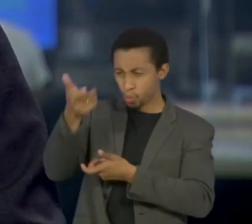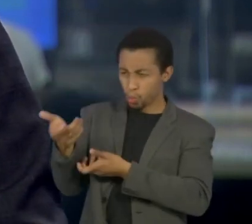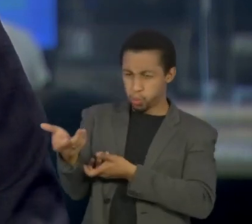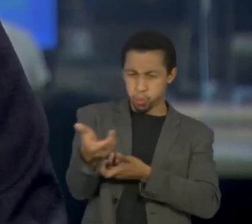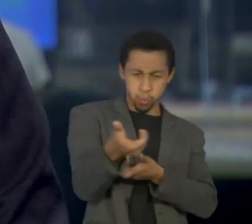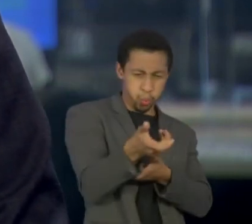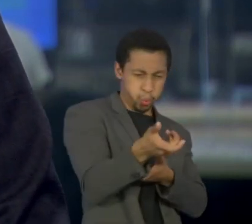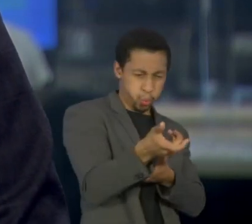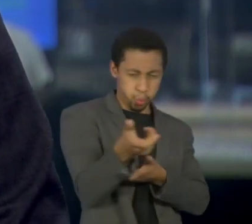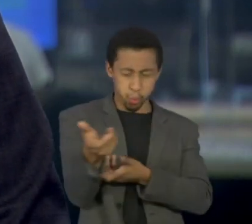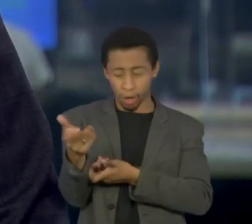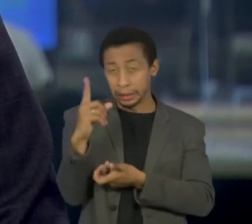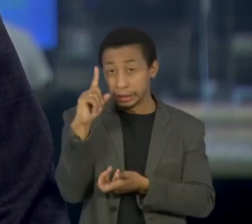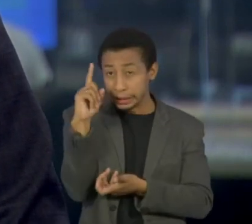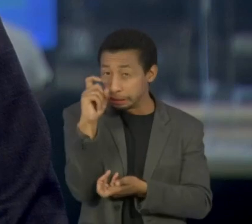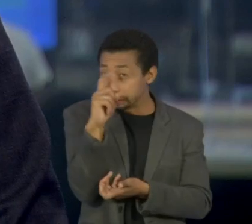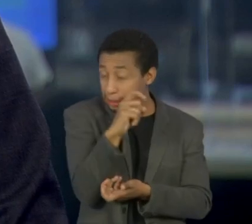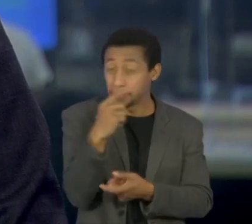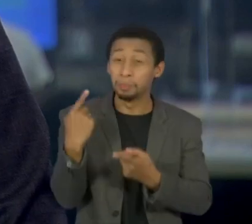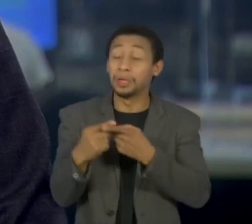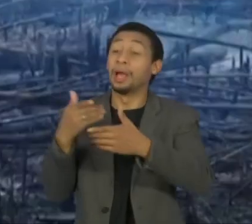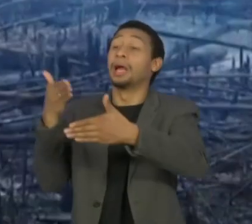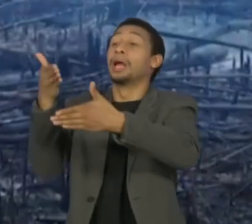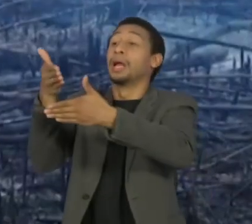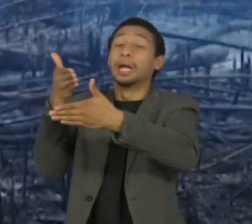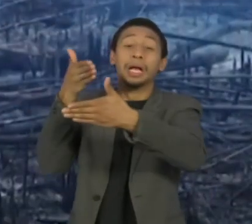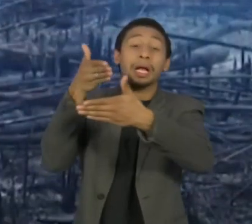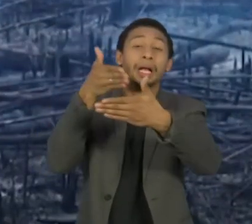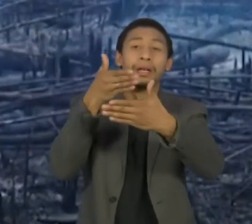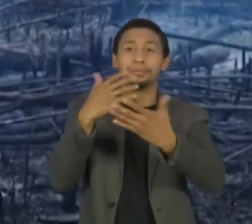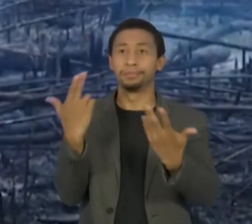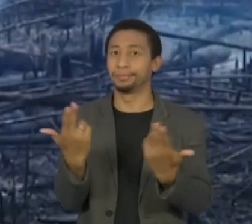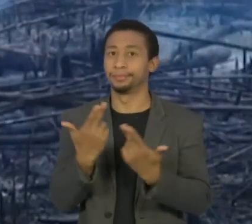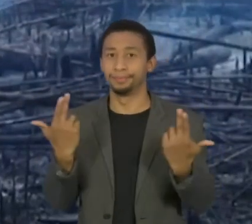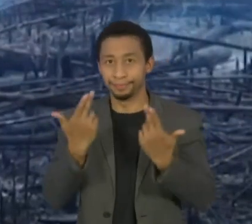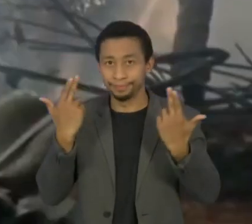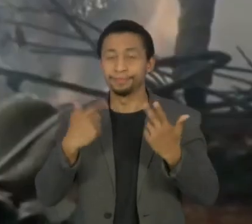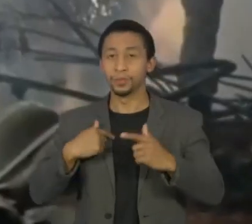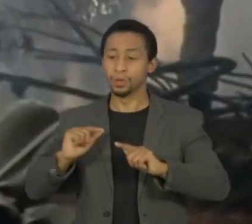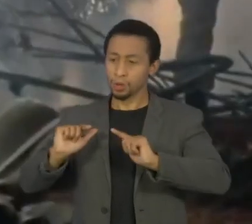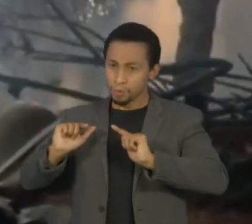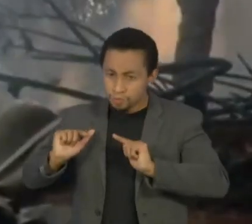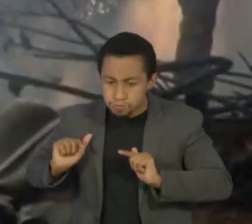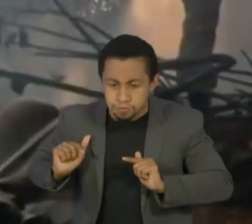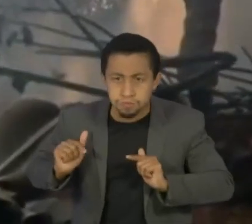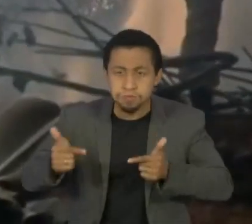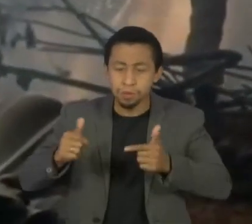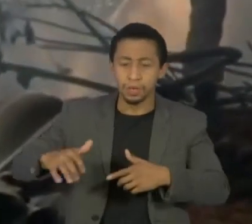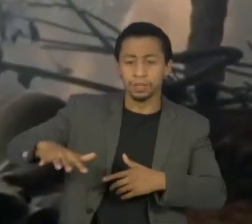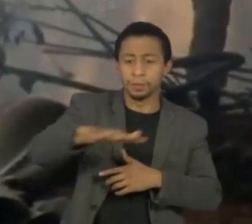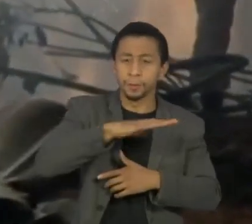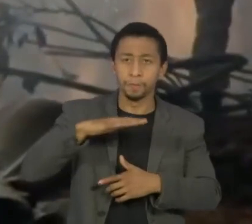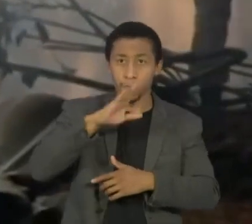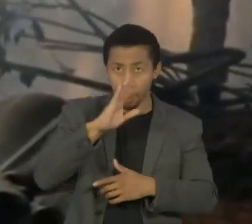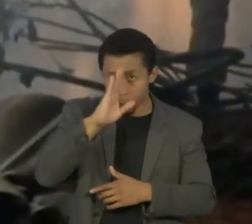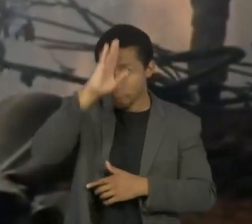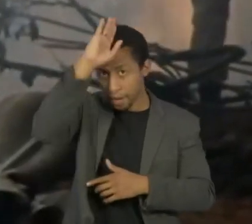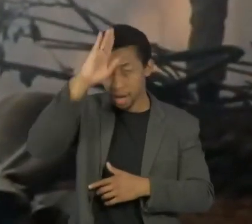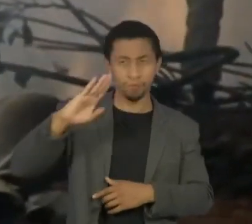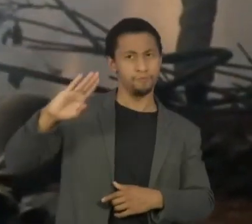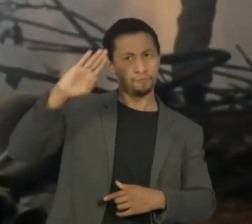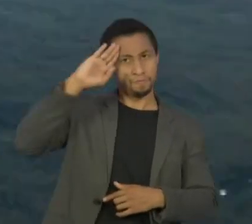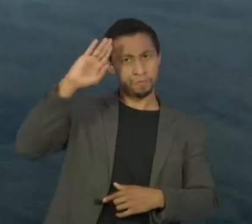está concentrado em regiões de difícil acesso. Uma força-tarefa atua na região com bombeiros, forças armadas e